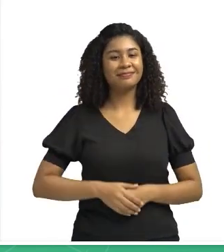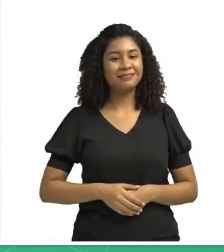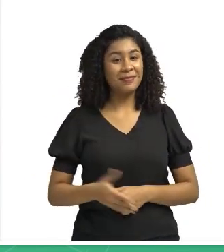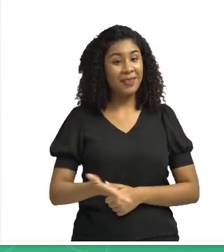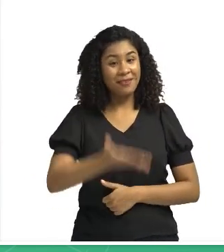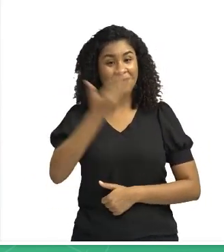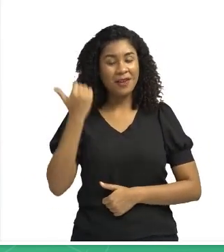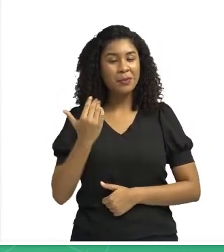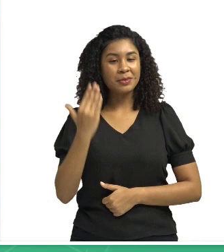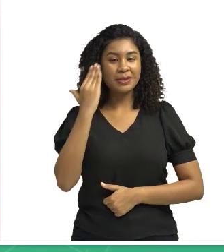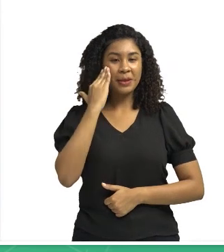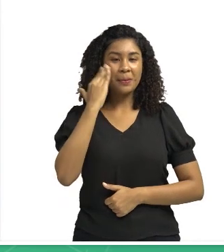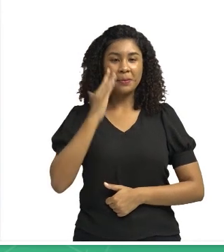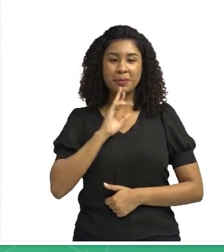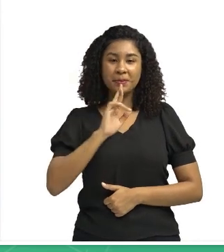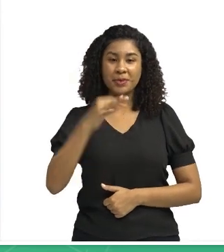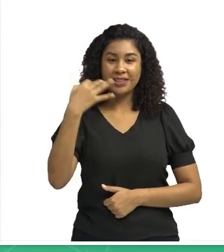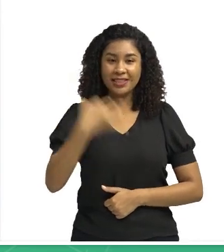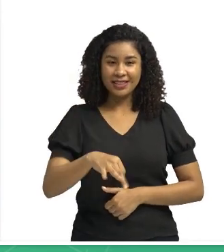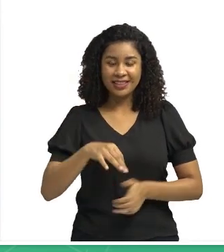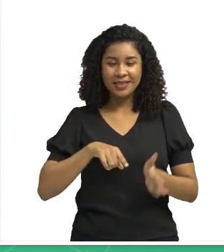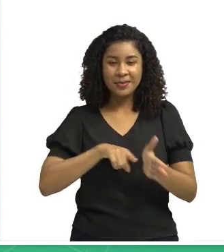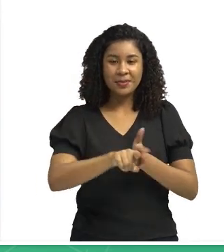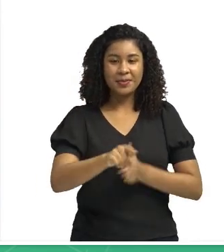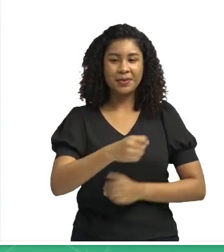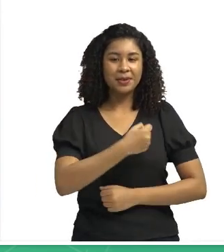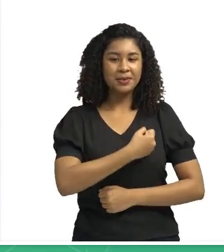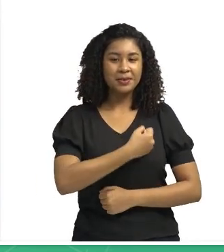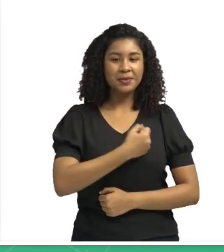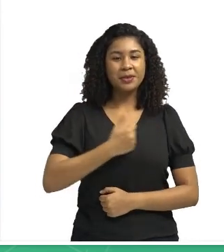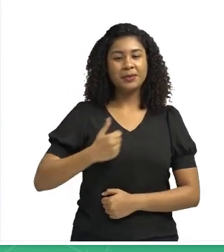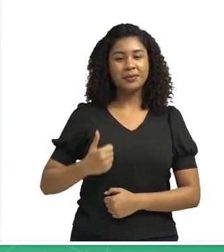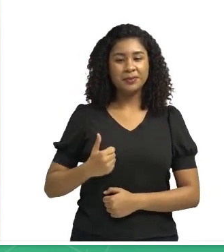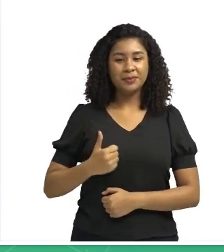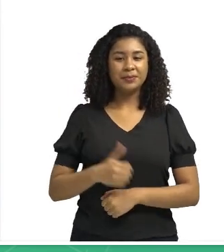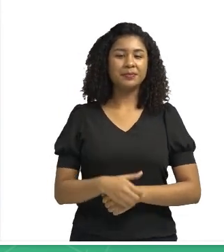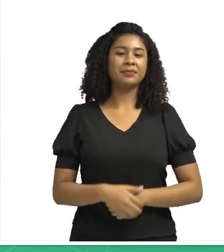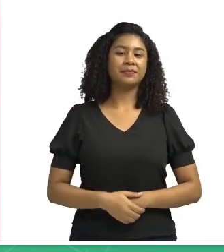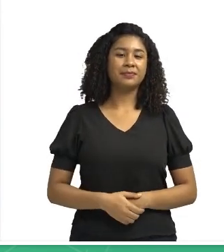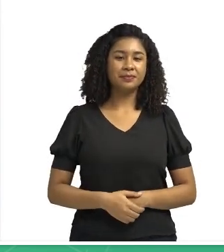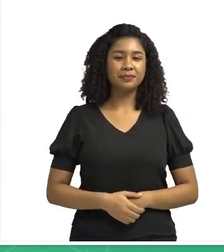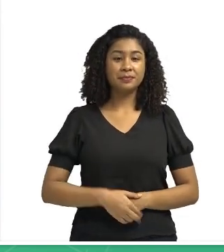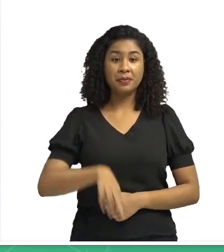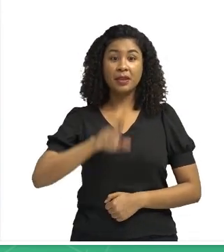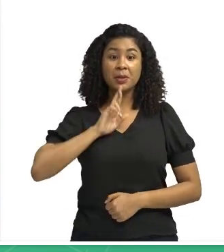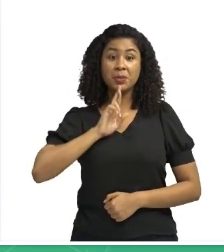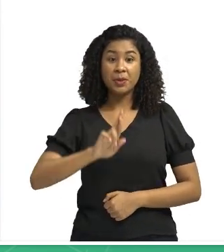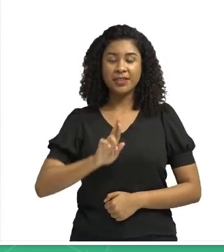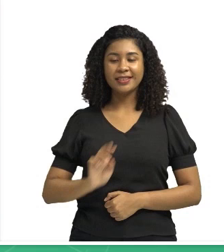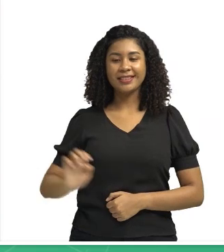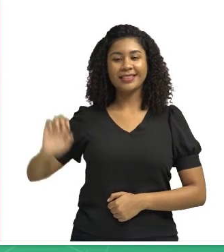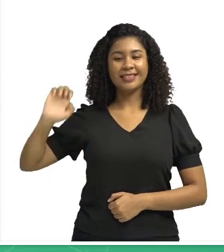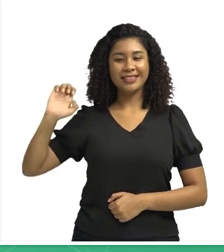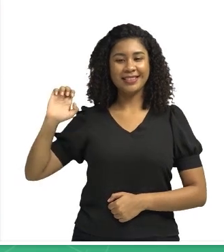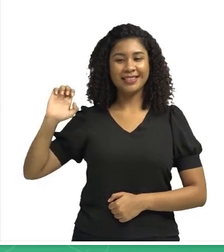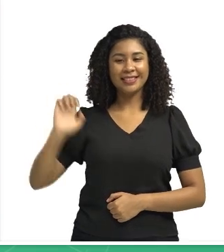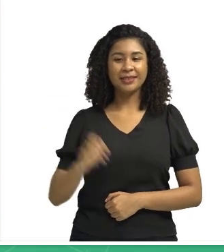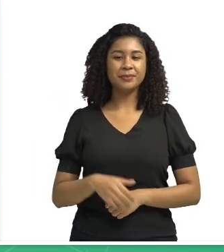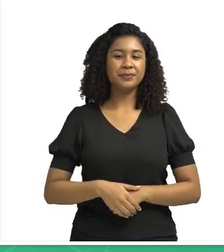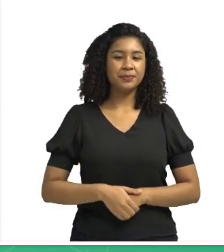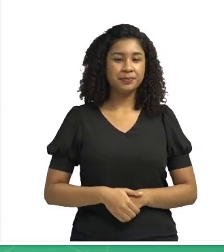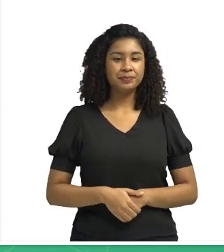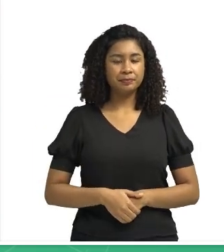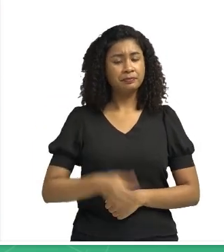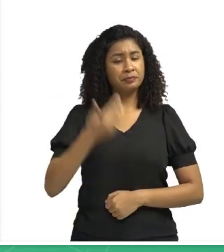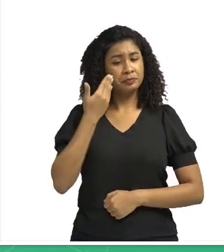da primeira questão. Então, a primeira questão, a resposta, letra A, é, tá? E aqui eu tenho,